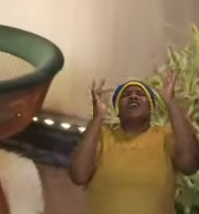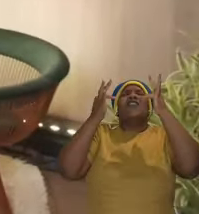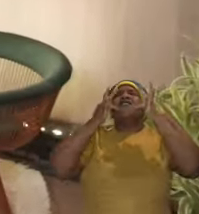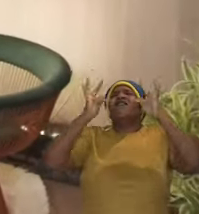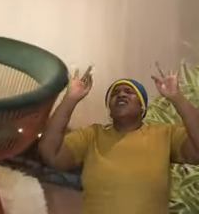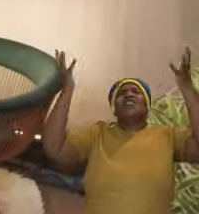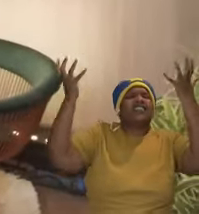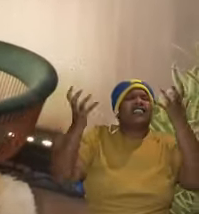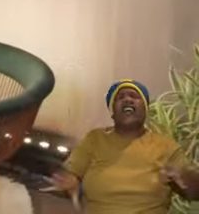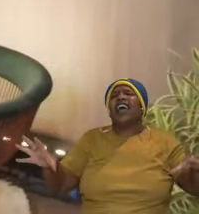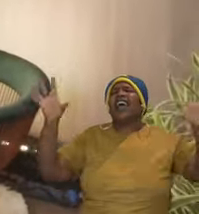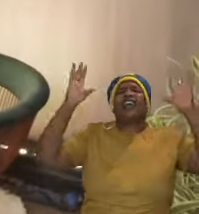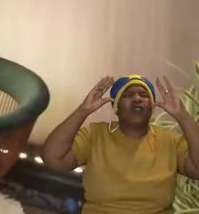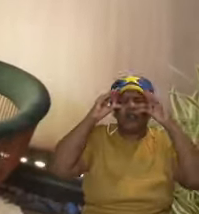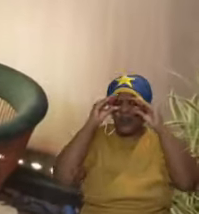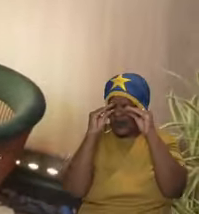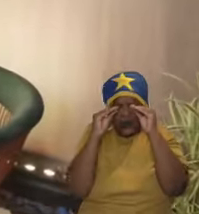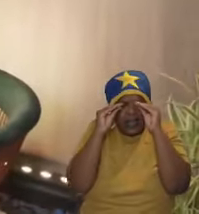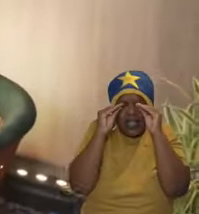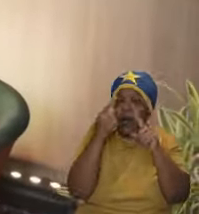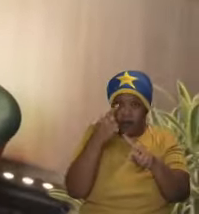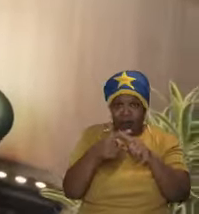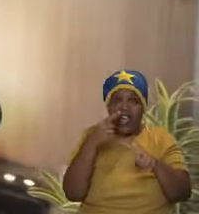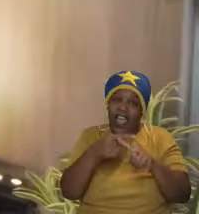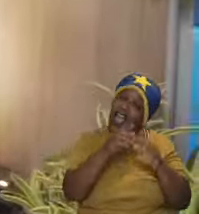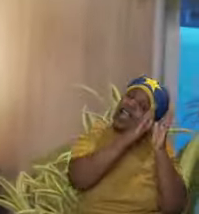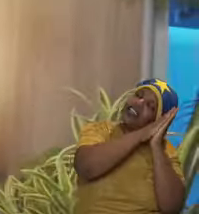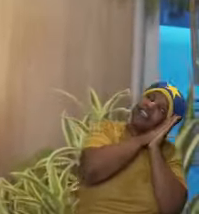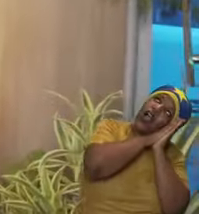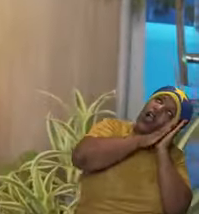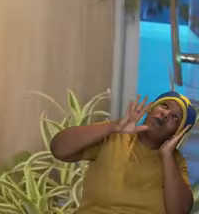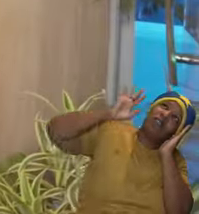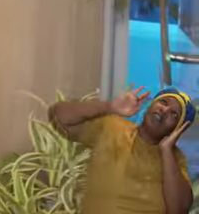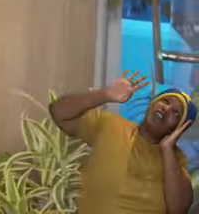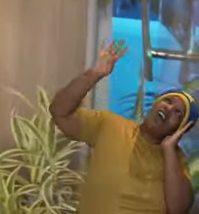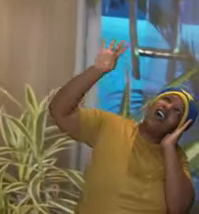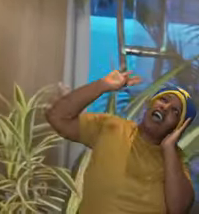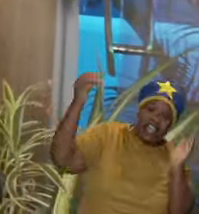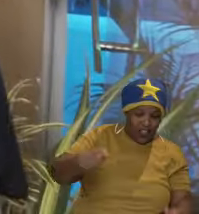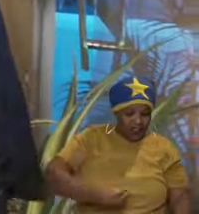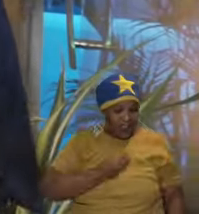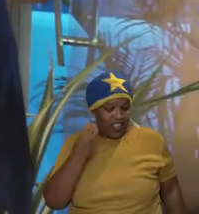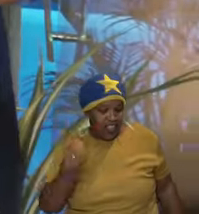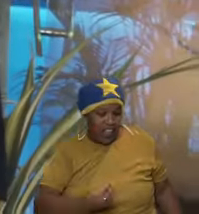foda-se a insônia. Pois quem dorme sonha, quem me